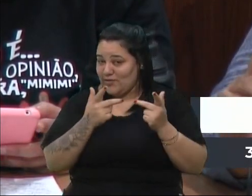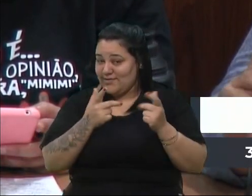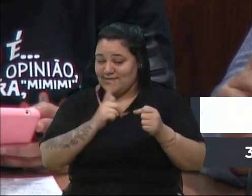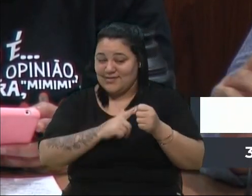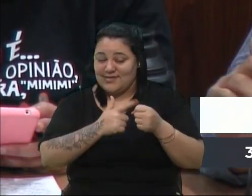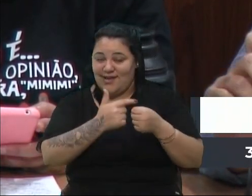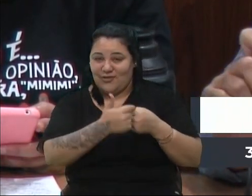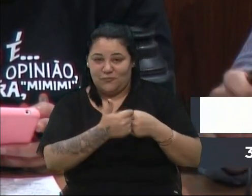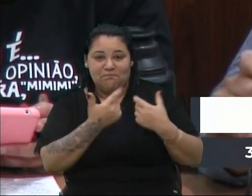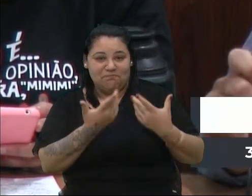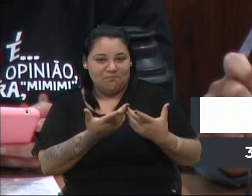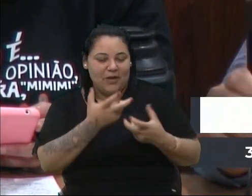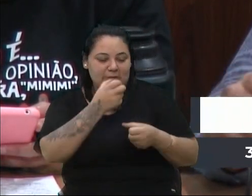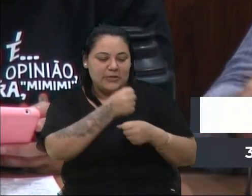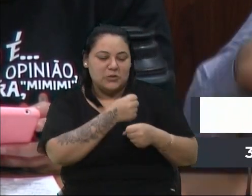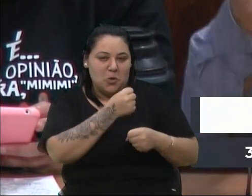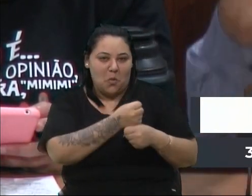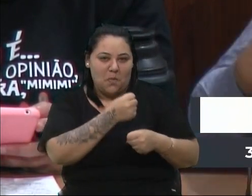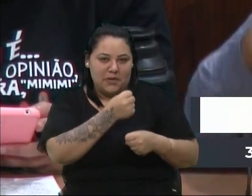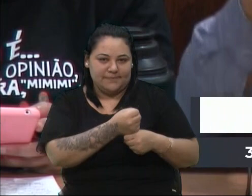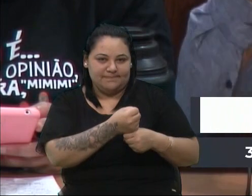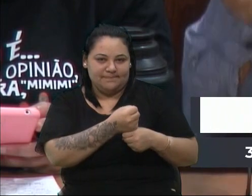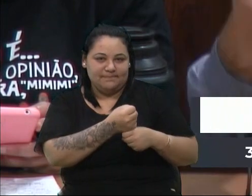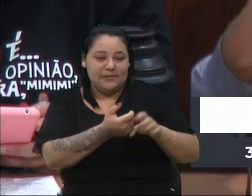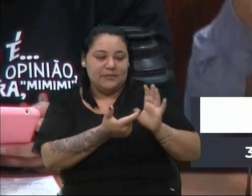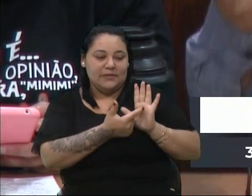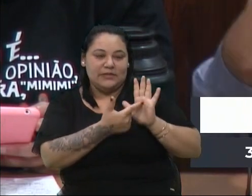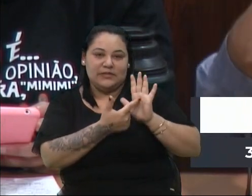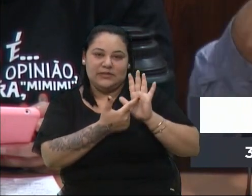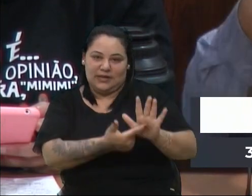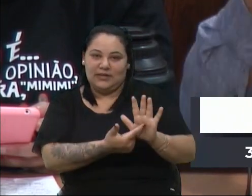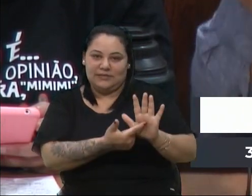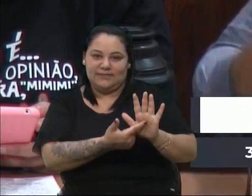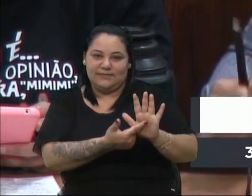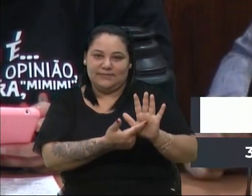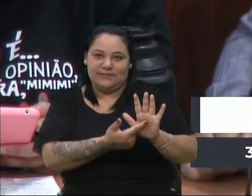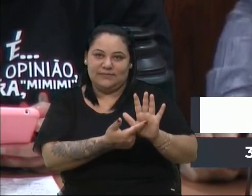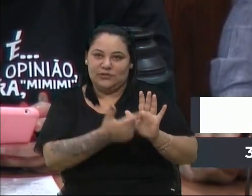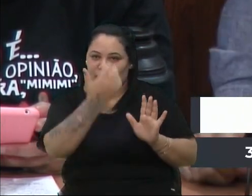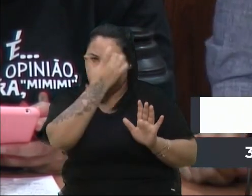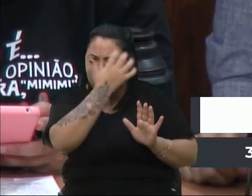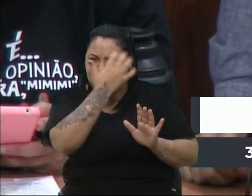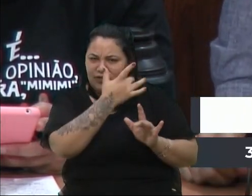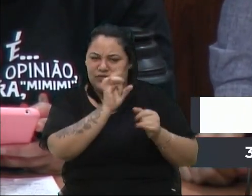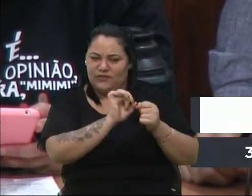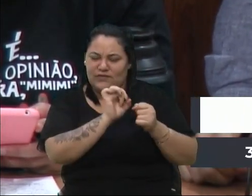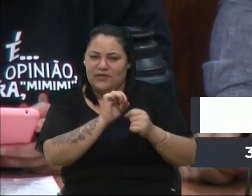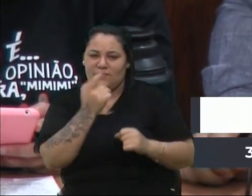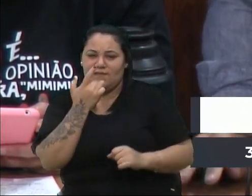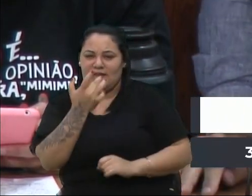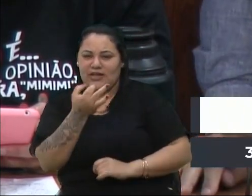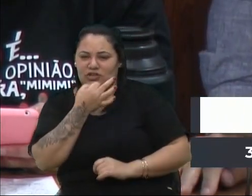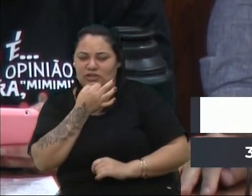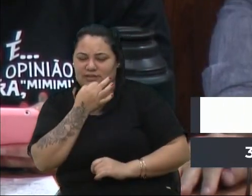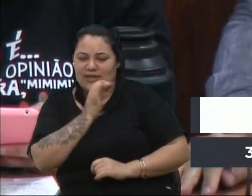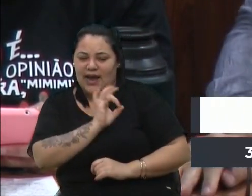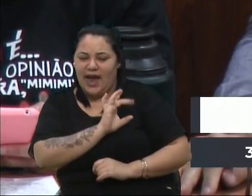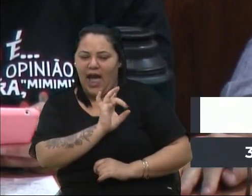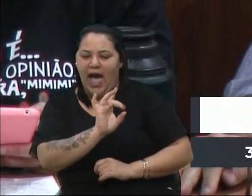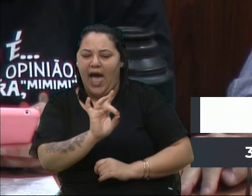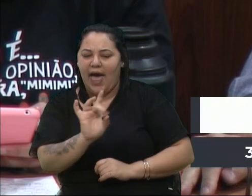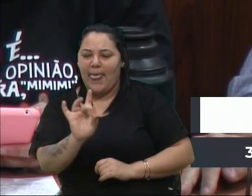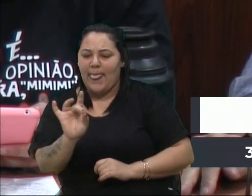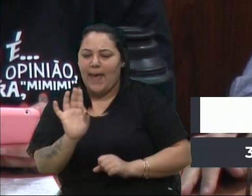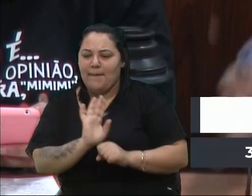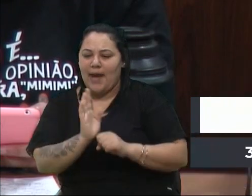que são apresentadas, porque o prefeito tem feito um Fala Caxias, um por bairro, e apresentando uma obra em